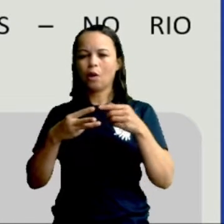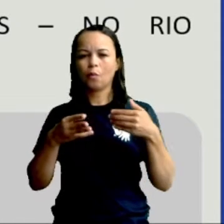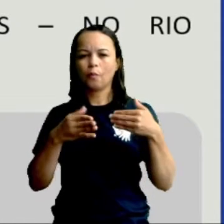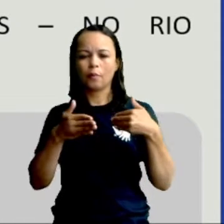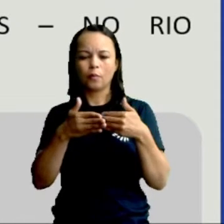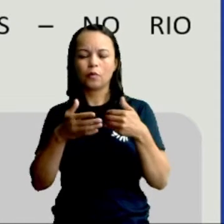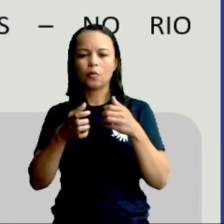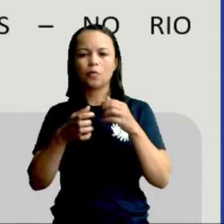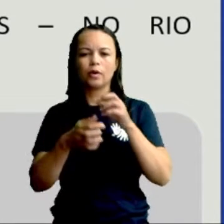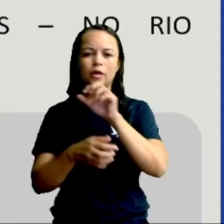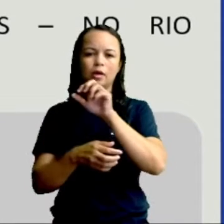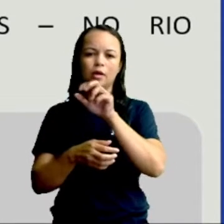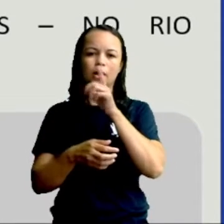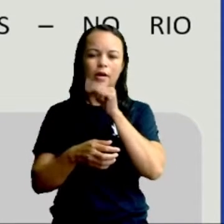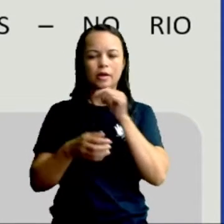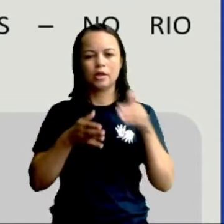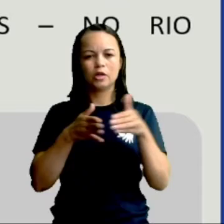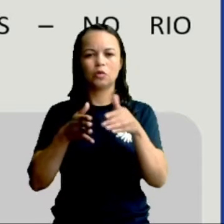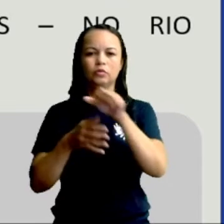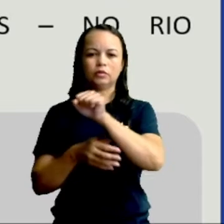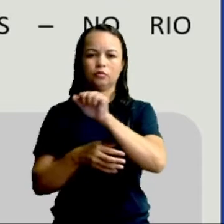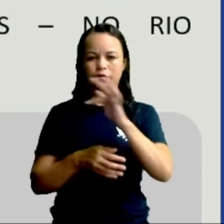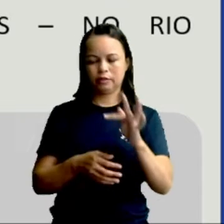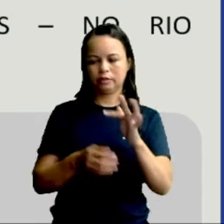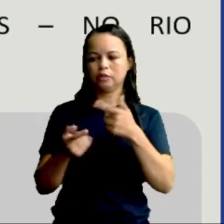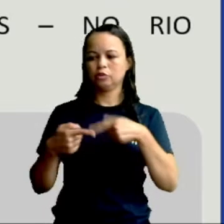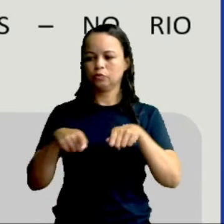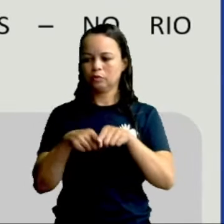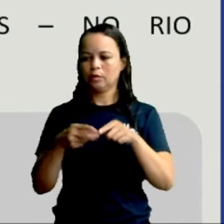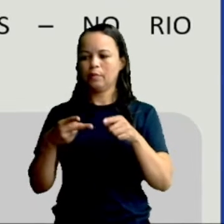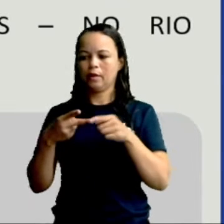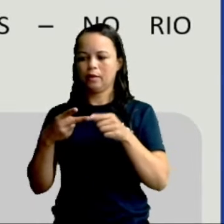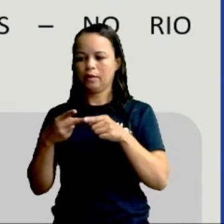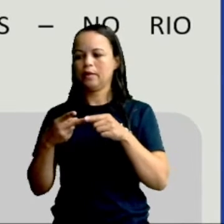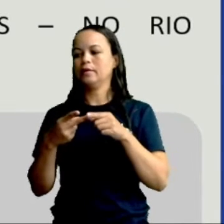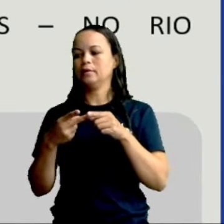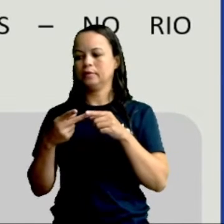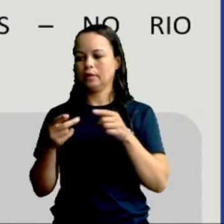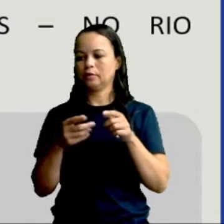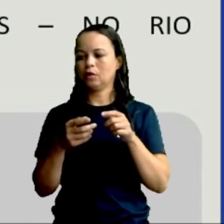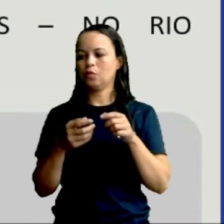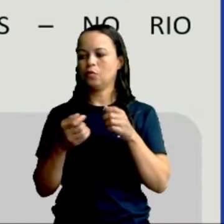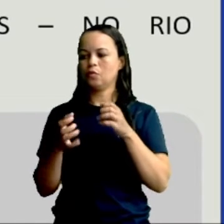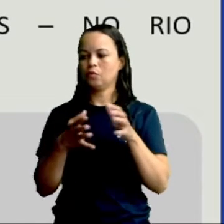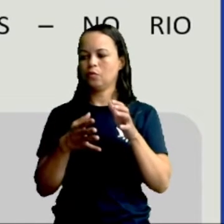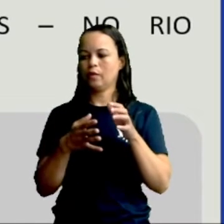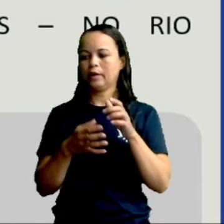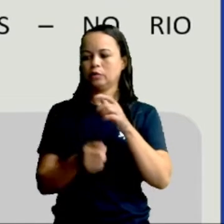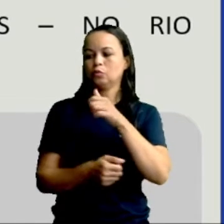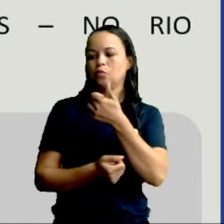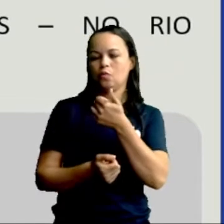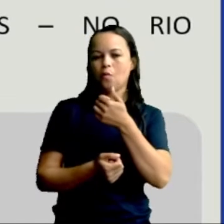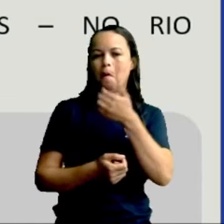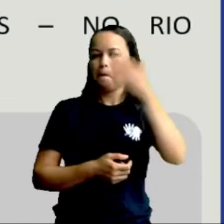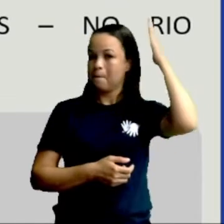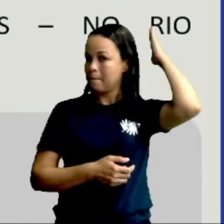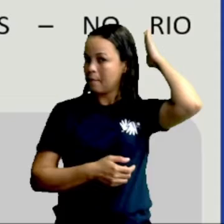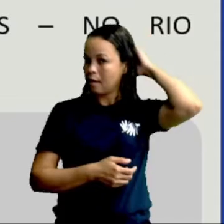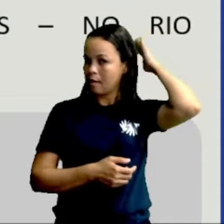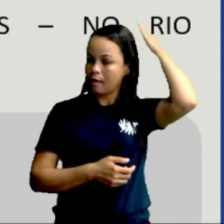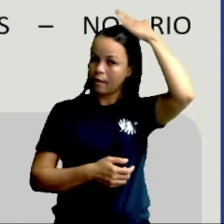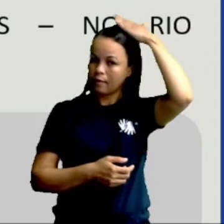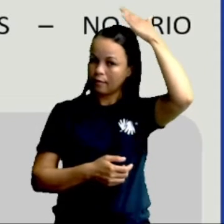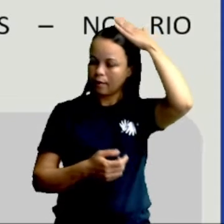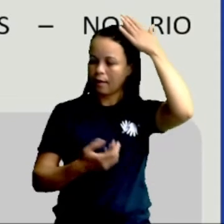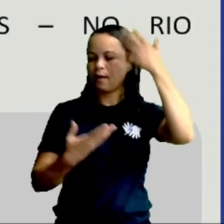de Urubupunga, que é a do Rio Paraná, e a hidrelétrica de Furnas, que é a do Rio Grande. Na imagem você